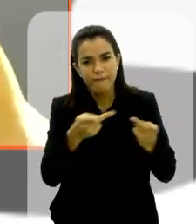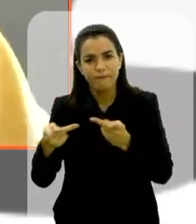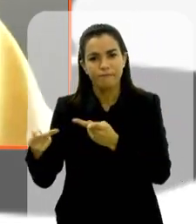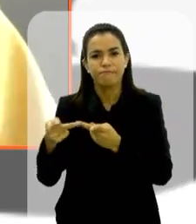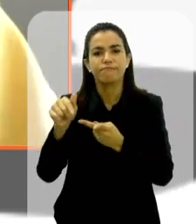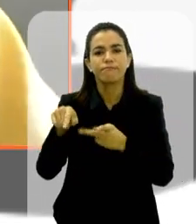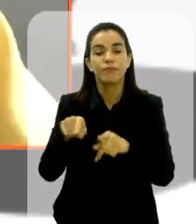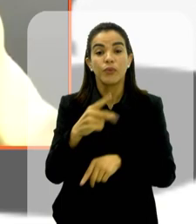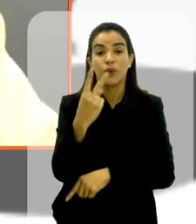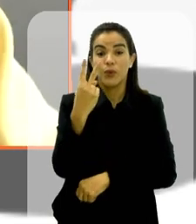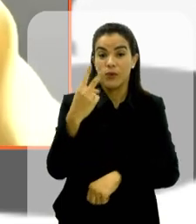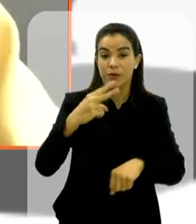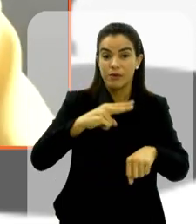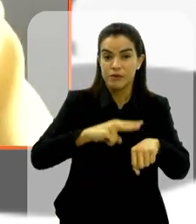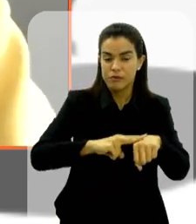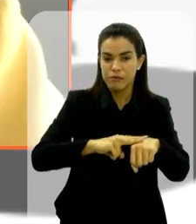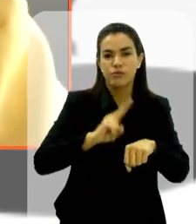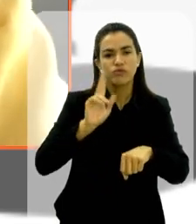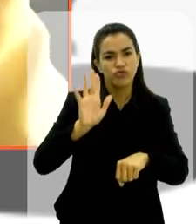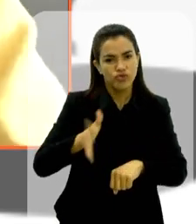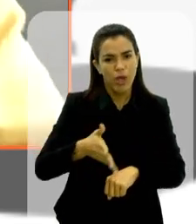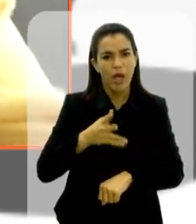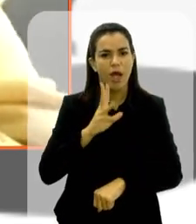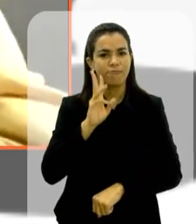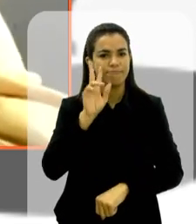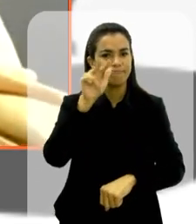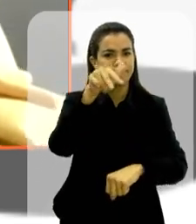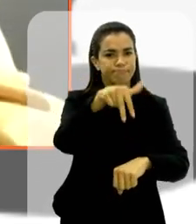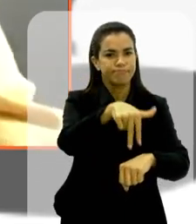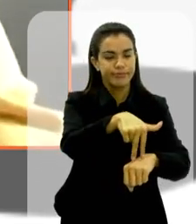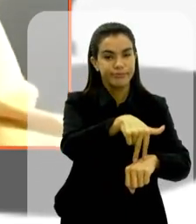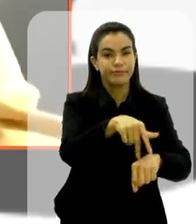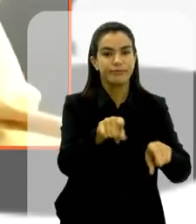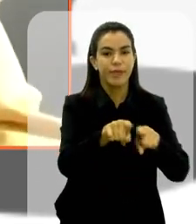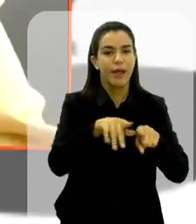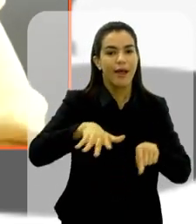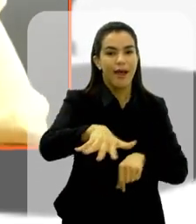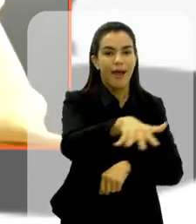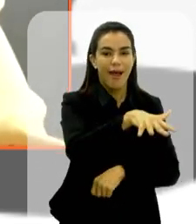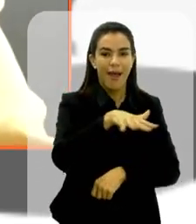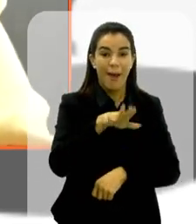Governador por 2 vezes, já fui lá, já fui naquela região